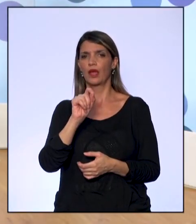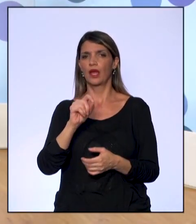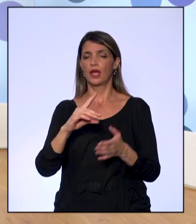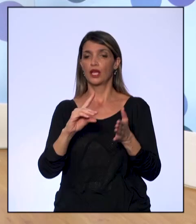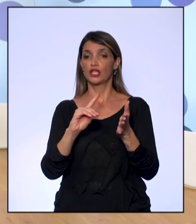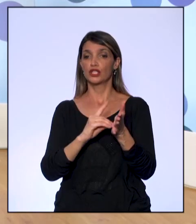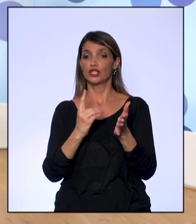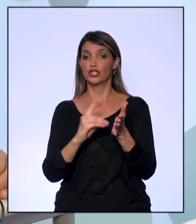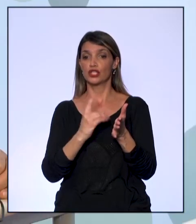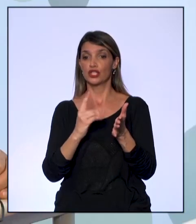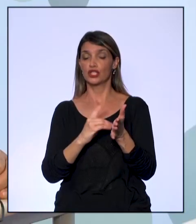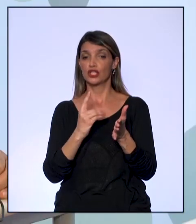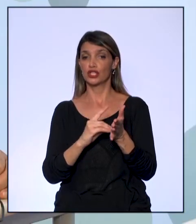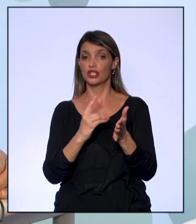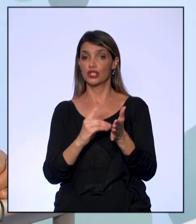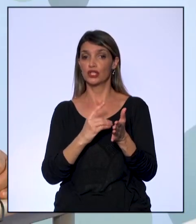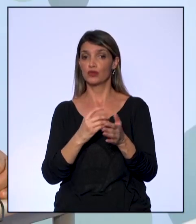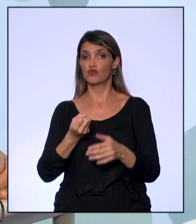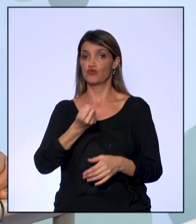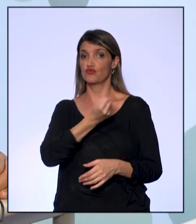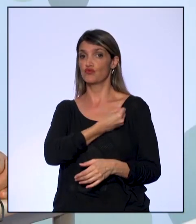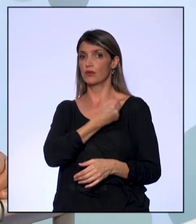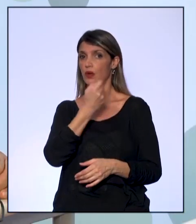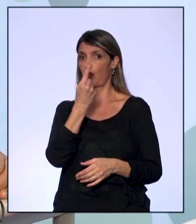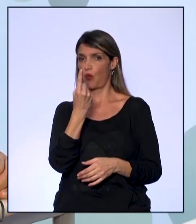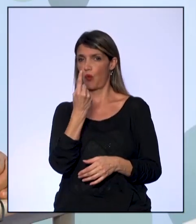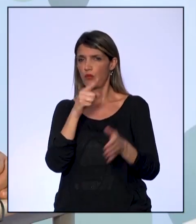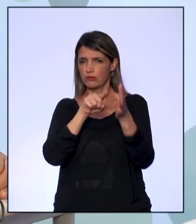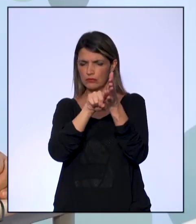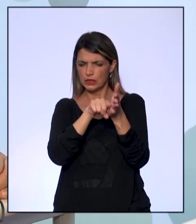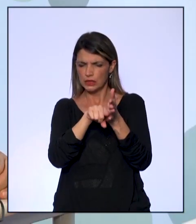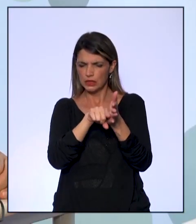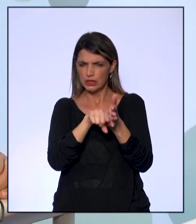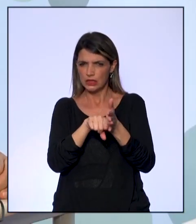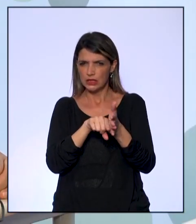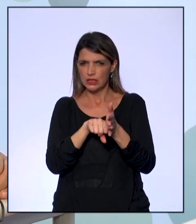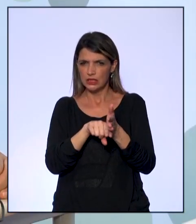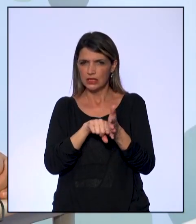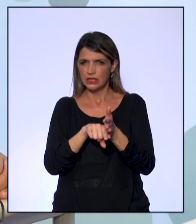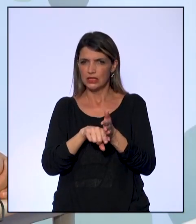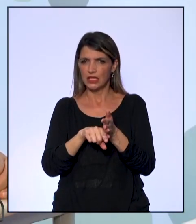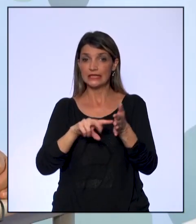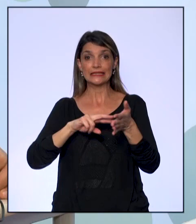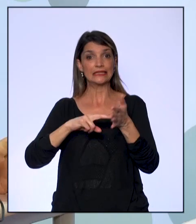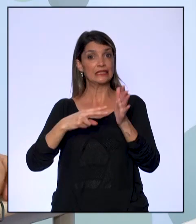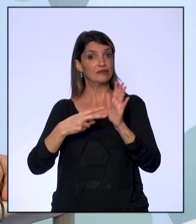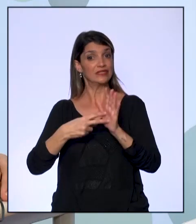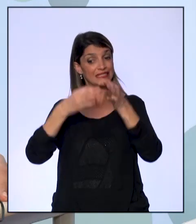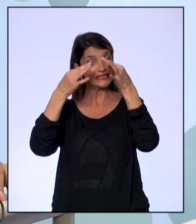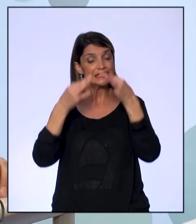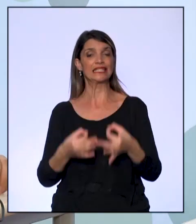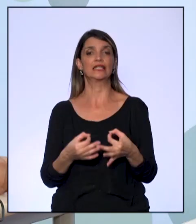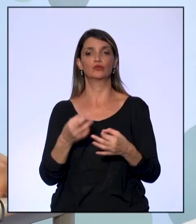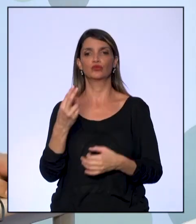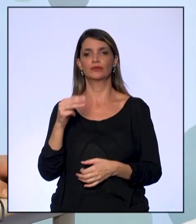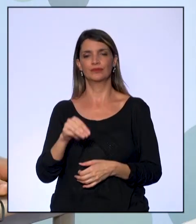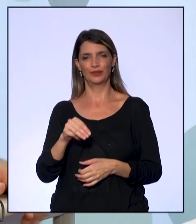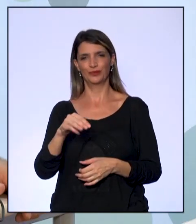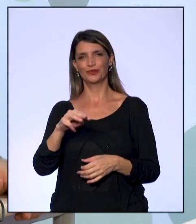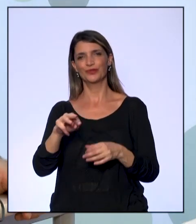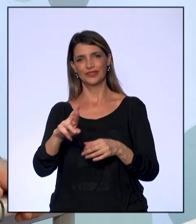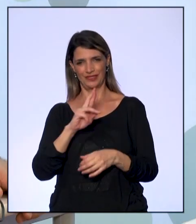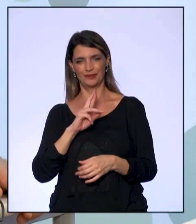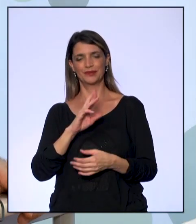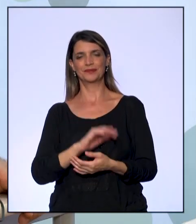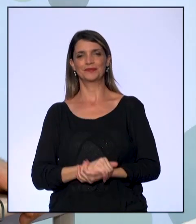dicionário tá é o número um quando você pesquisa que tá lá é o sentido real dois minutos para